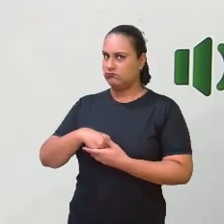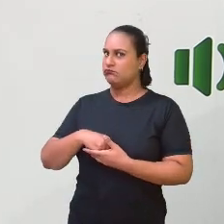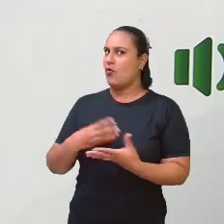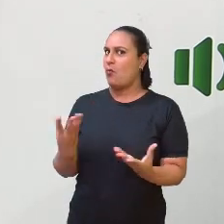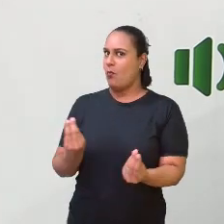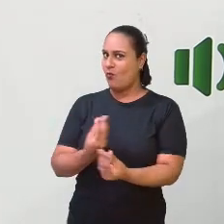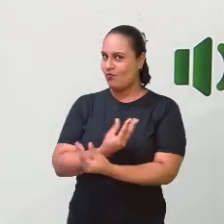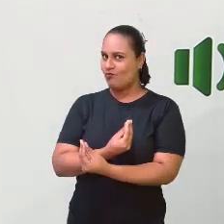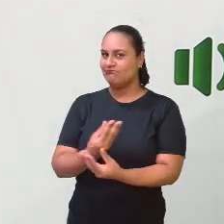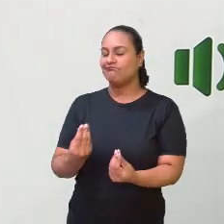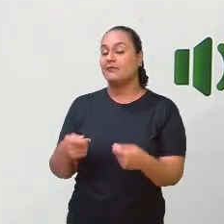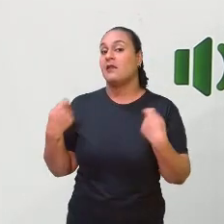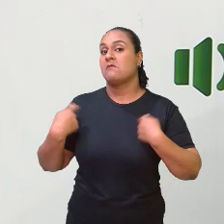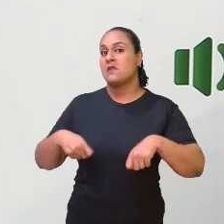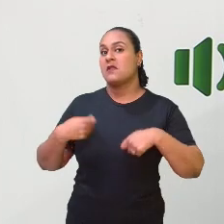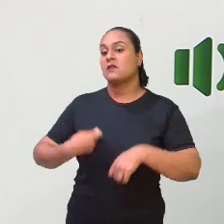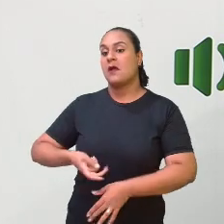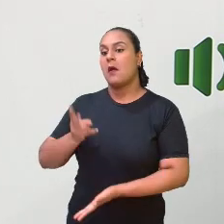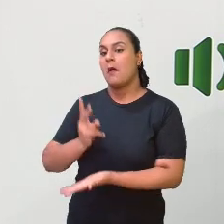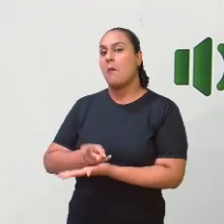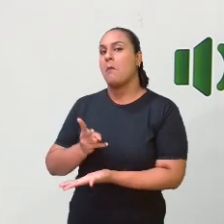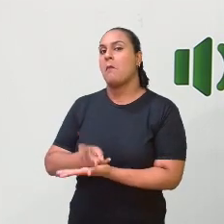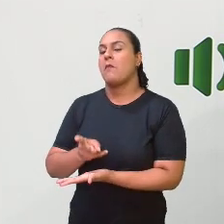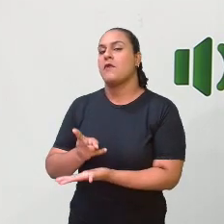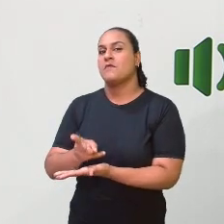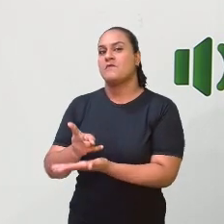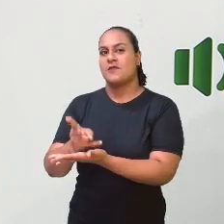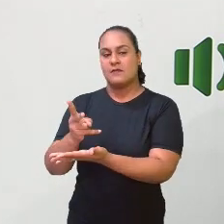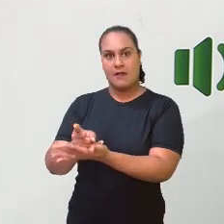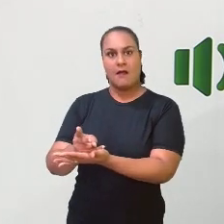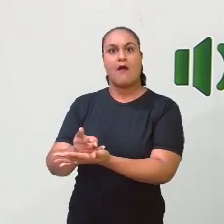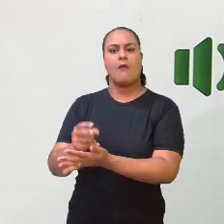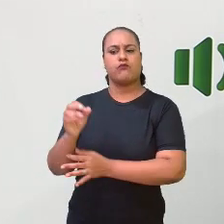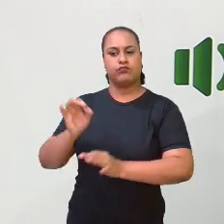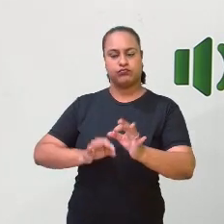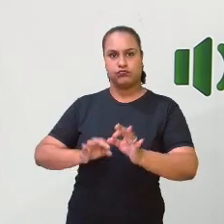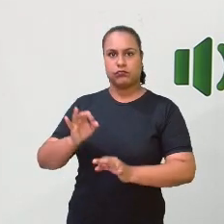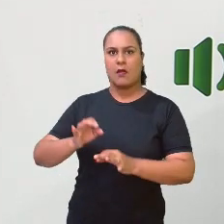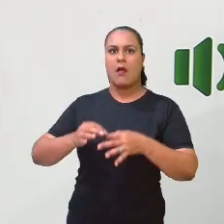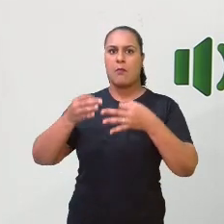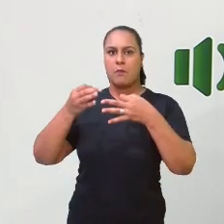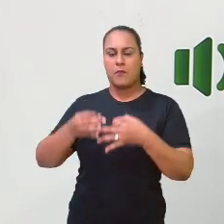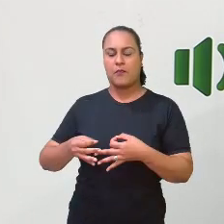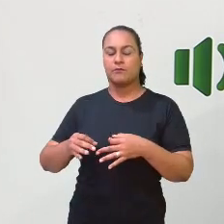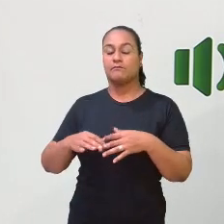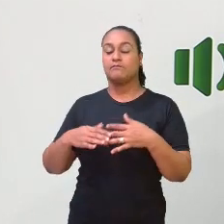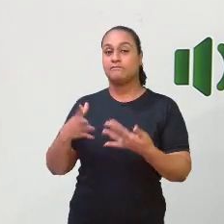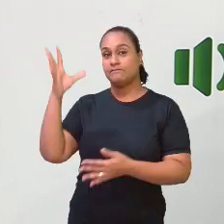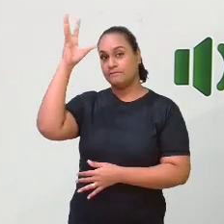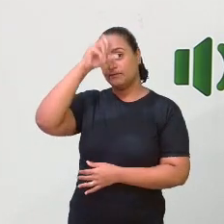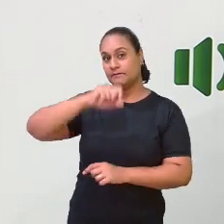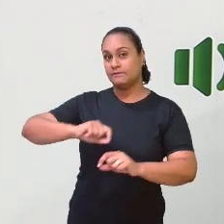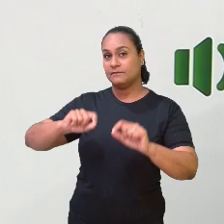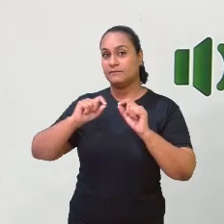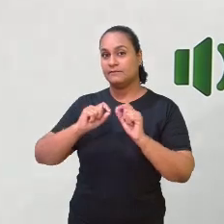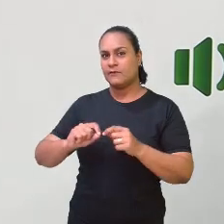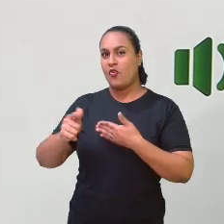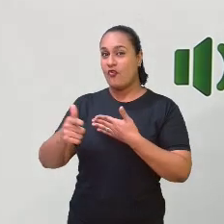E a gente precisa manter eles em perfeita organização. a gente vai aprender um pouco